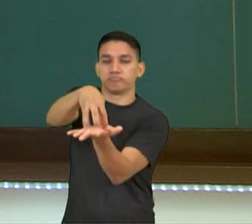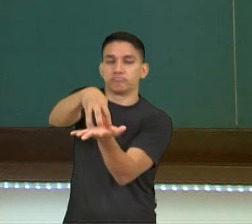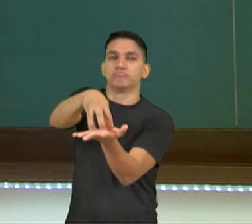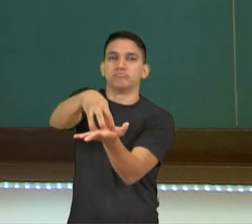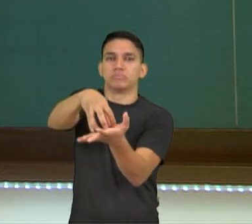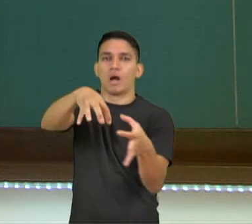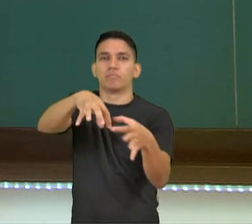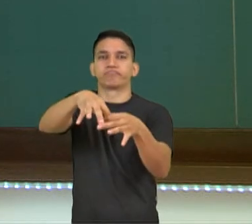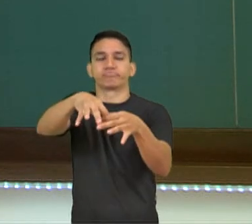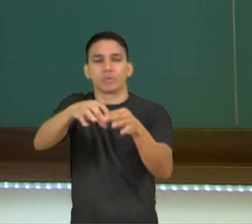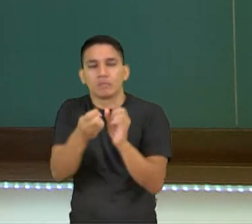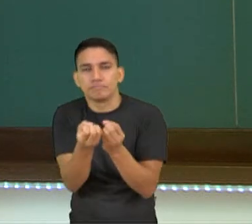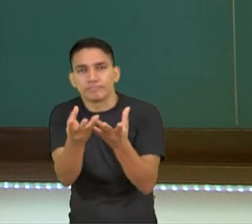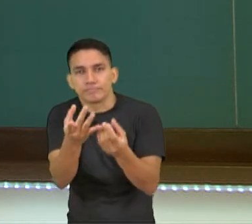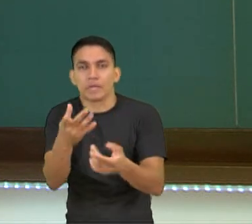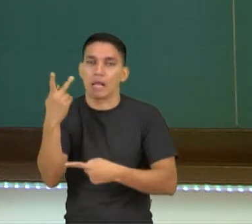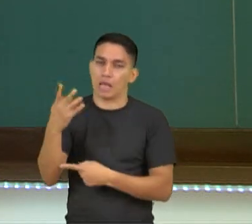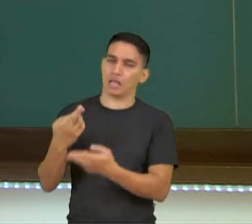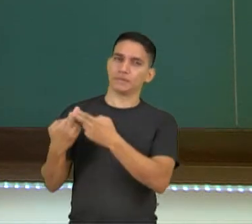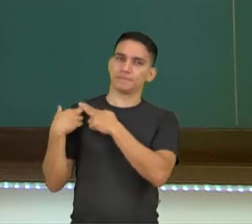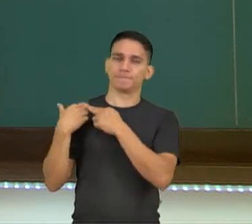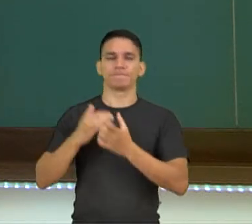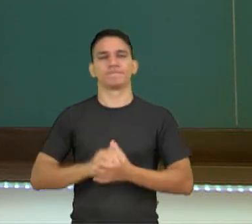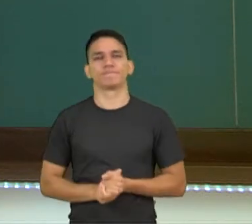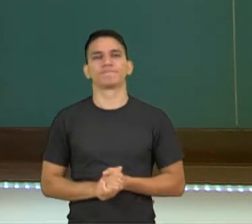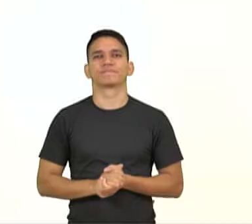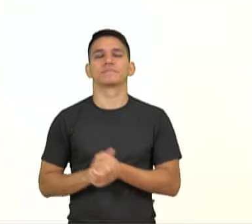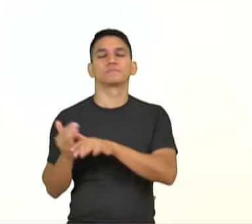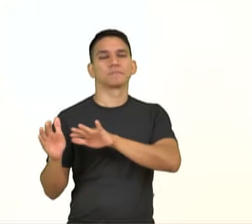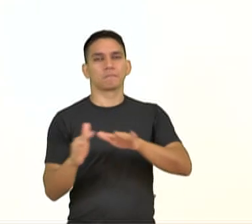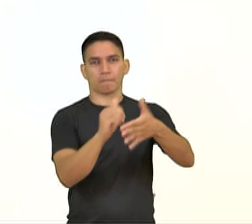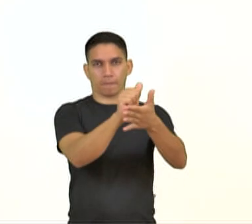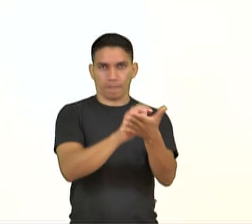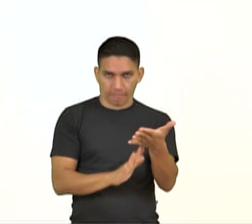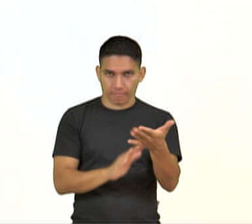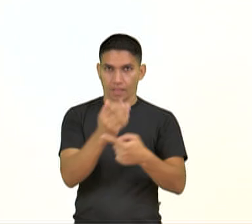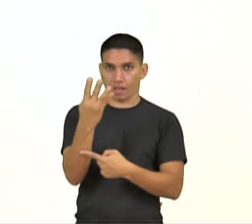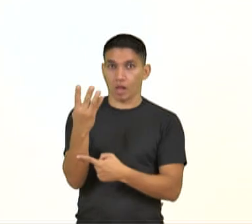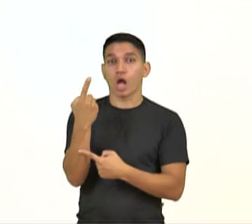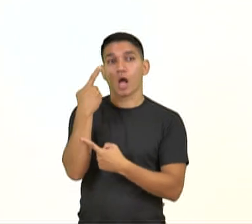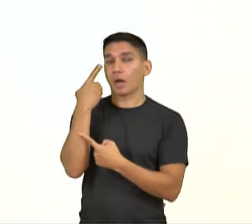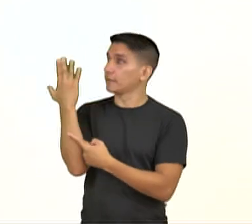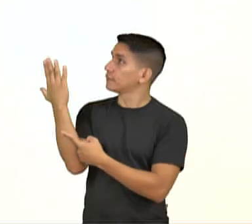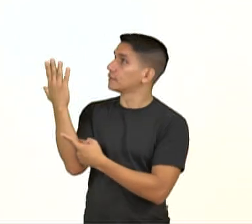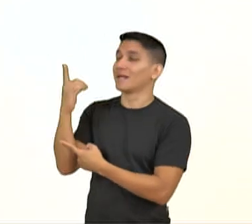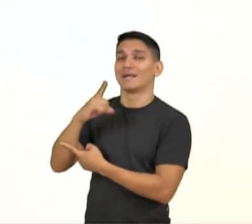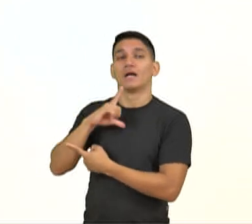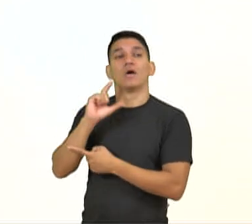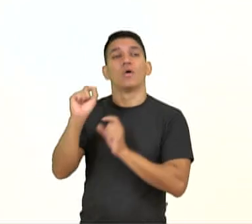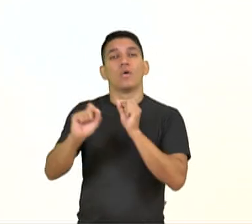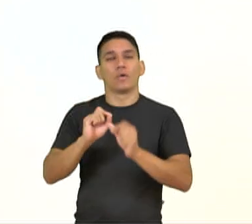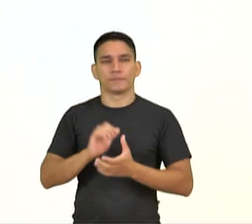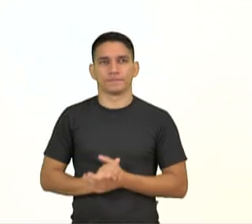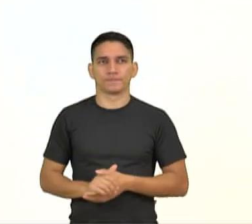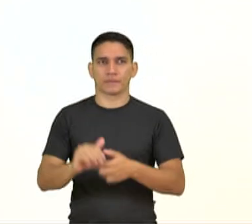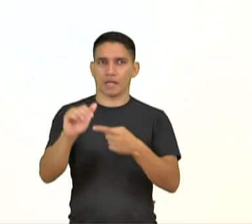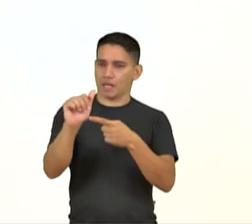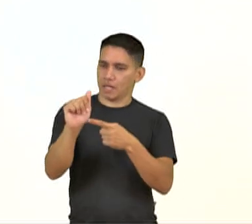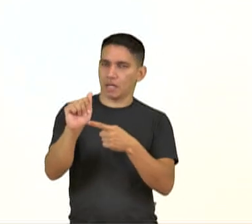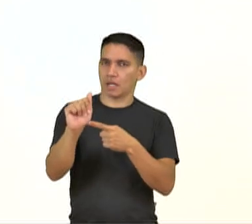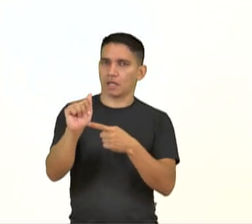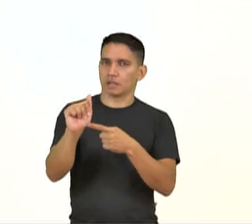aí competente. Atividade 4. A gente tem aqui, atividade 4. A.